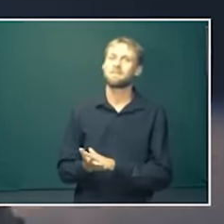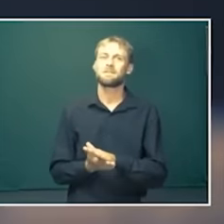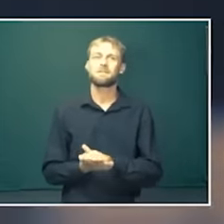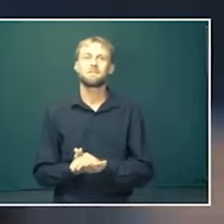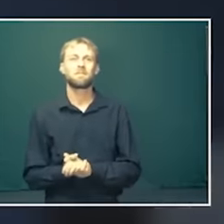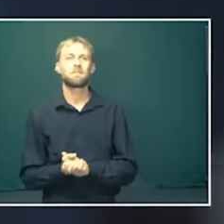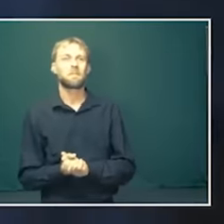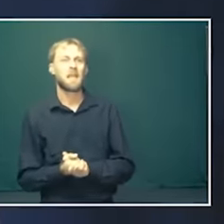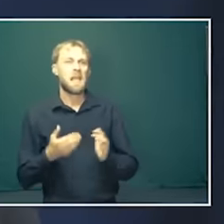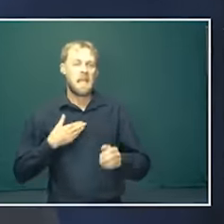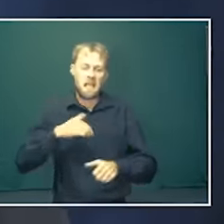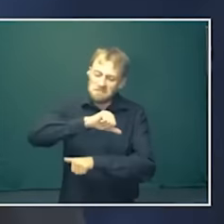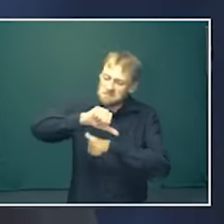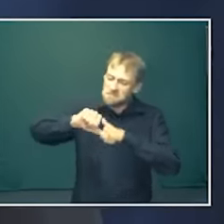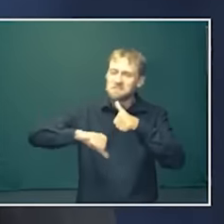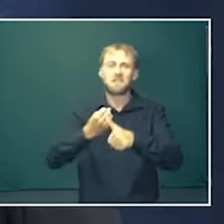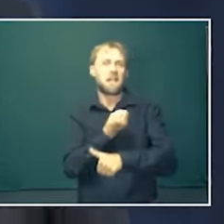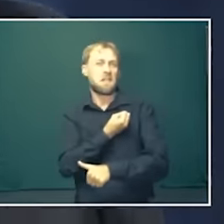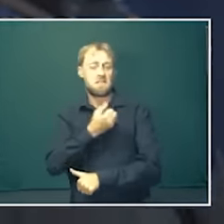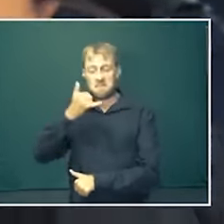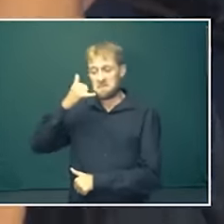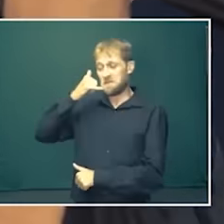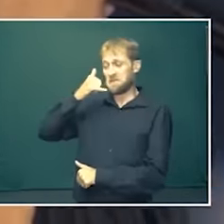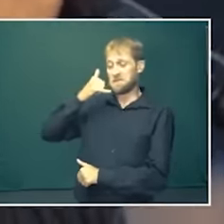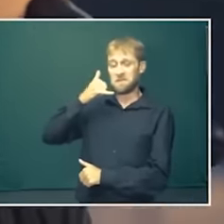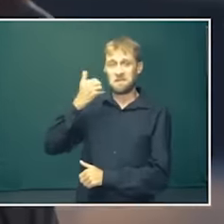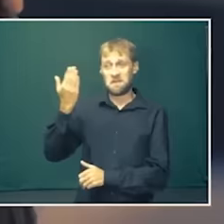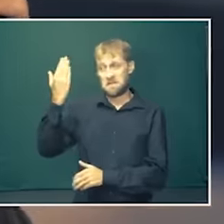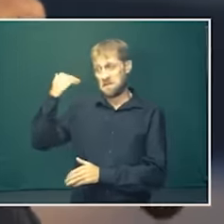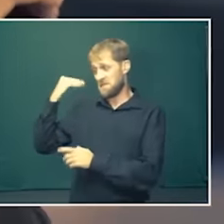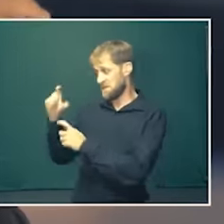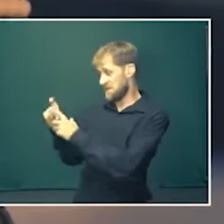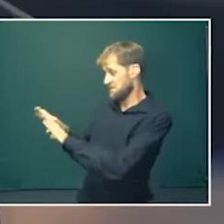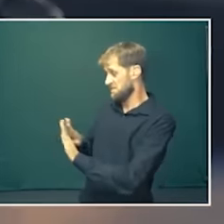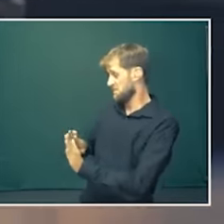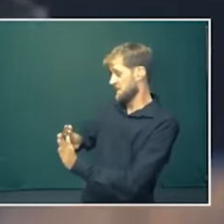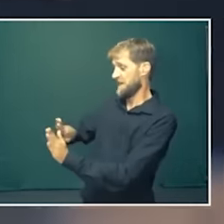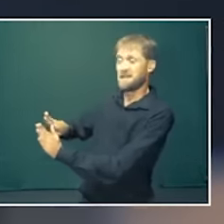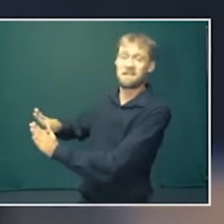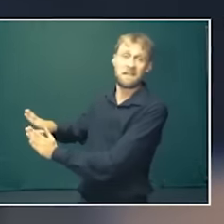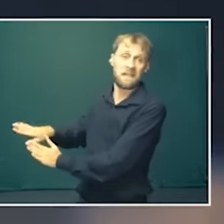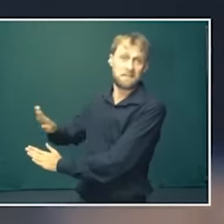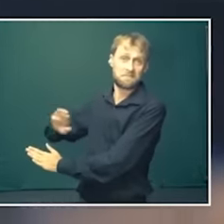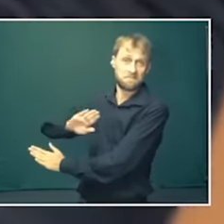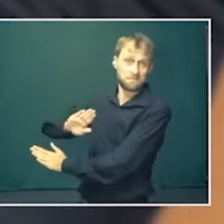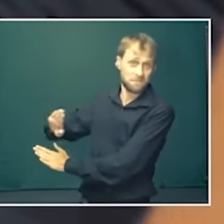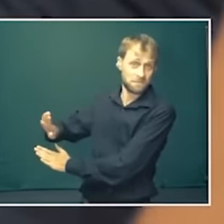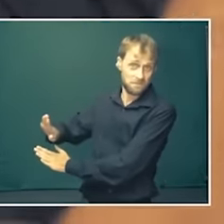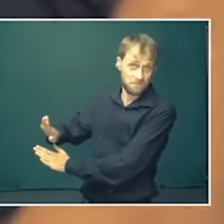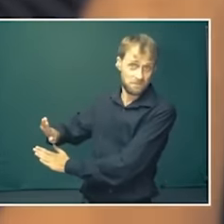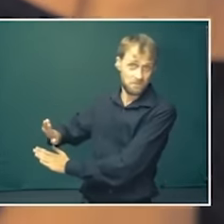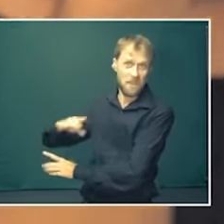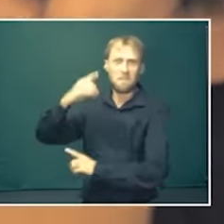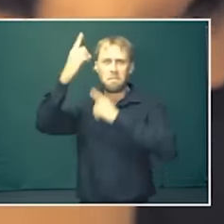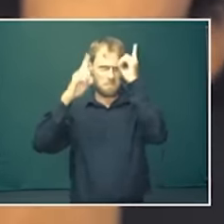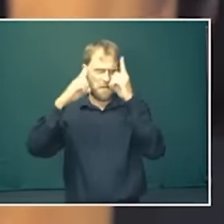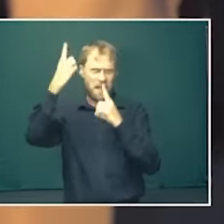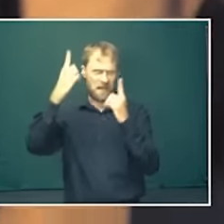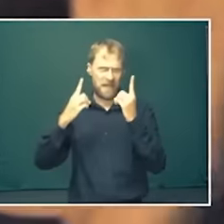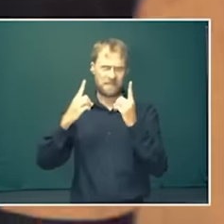E eu mudei de celular pro passado não me achar. Da balada tirei meu nome